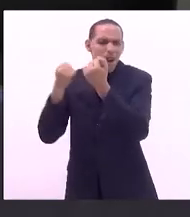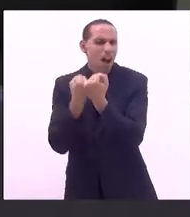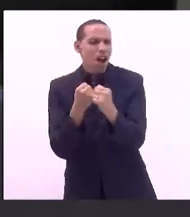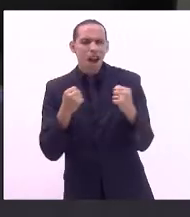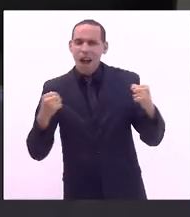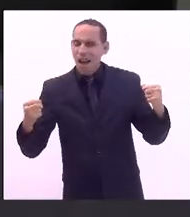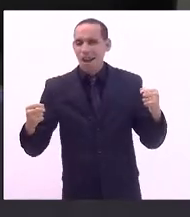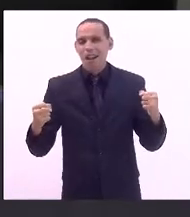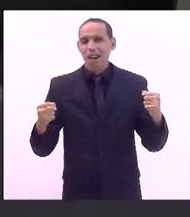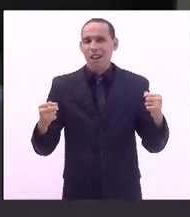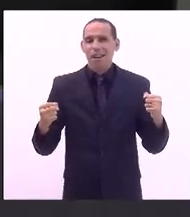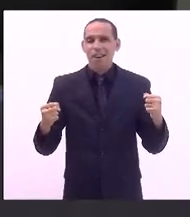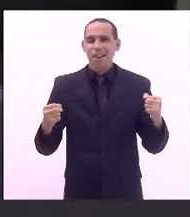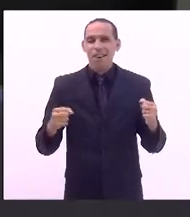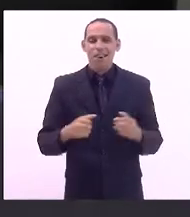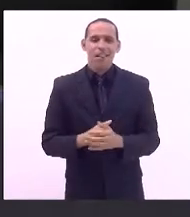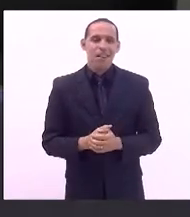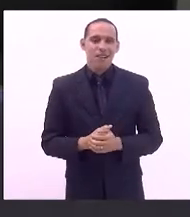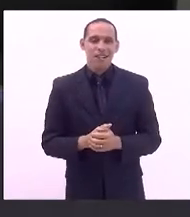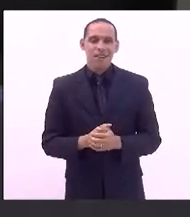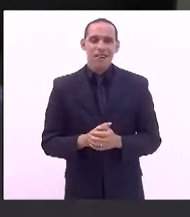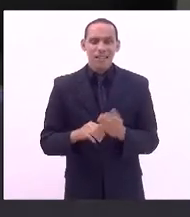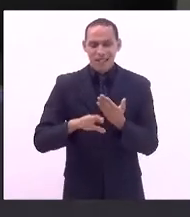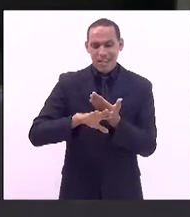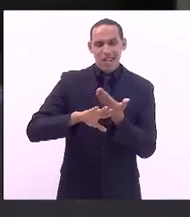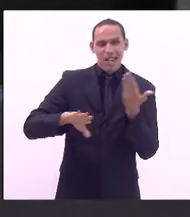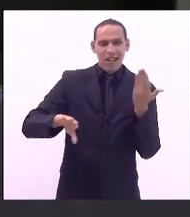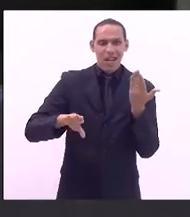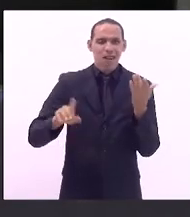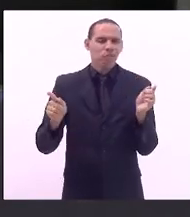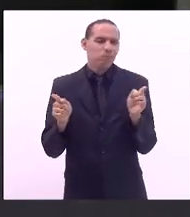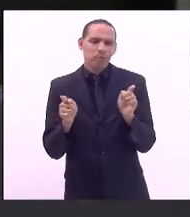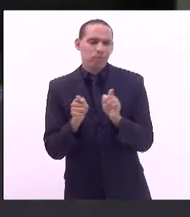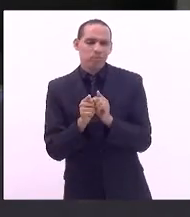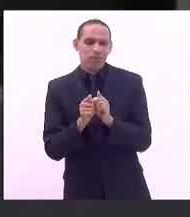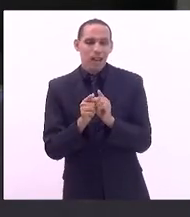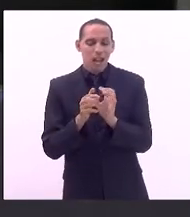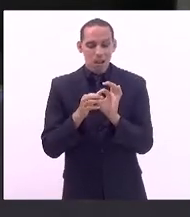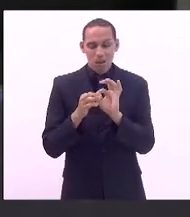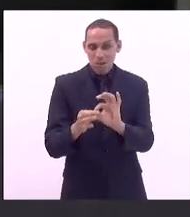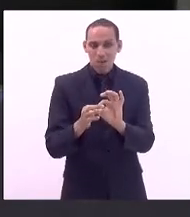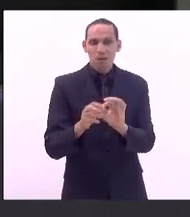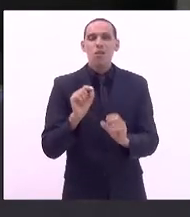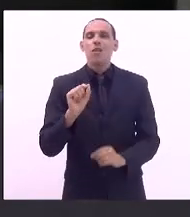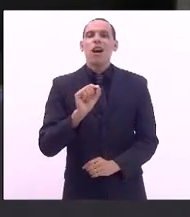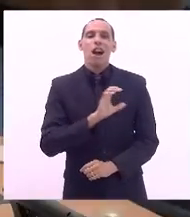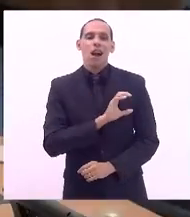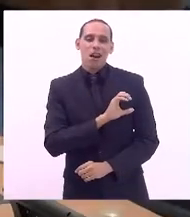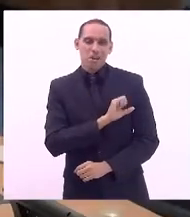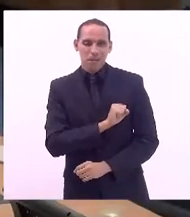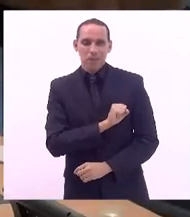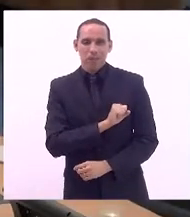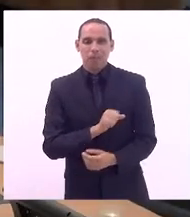do que o que poderia nos separar porque o que nos une é o amor